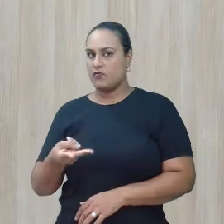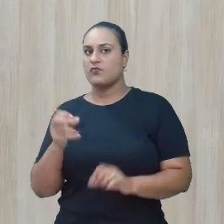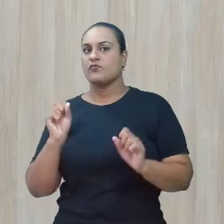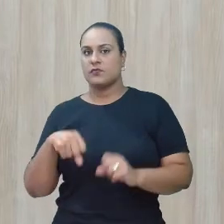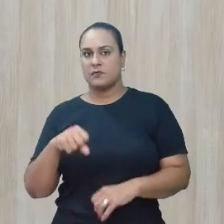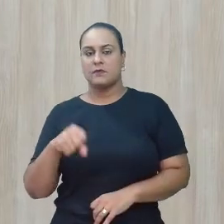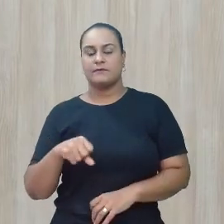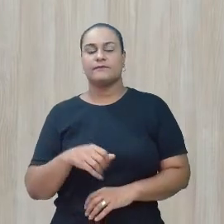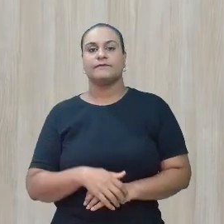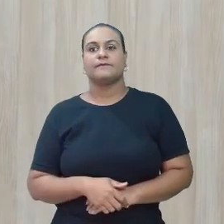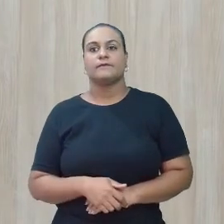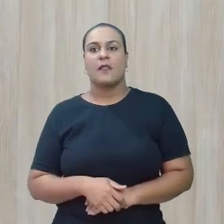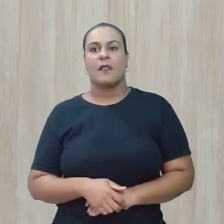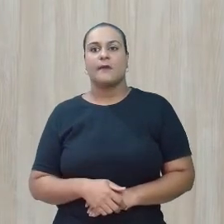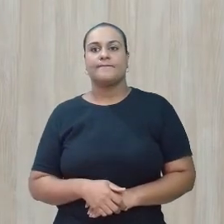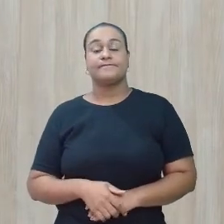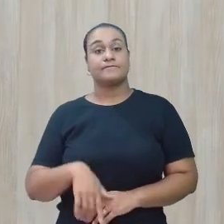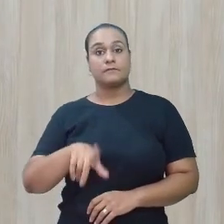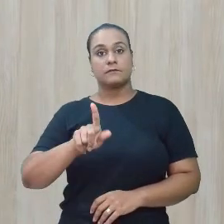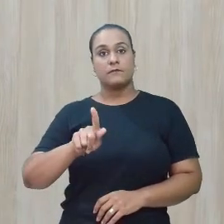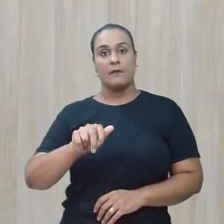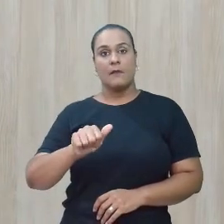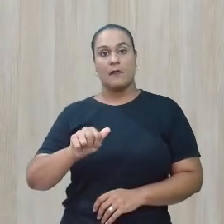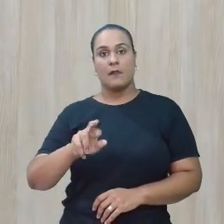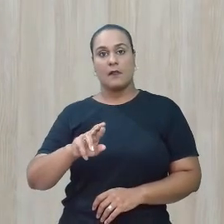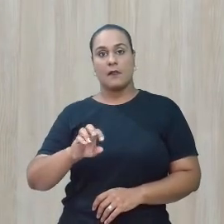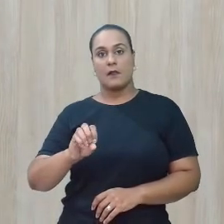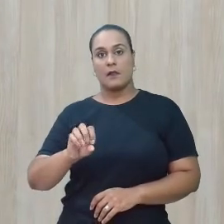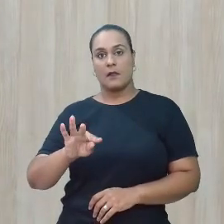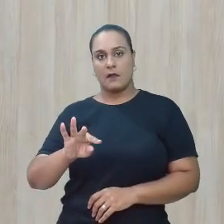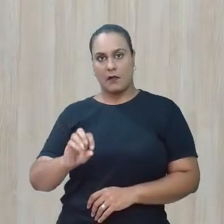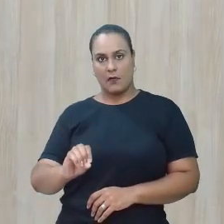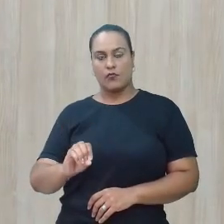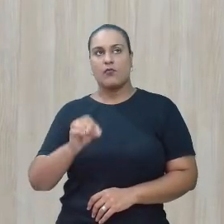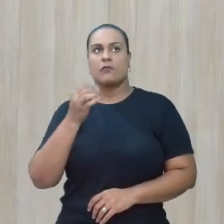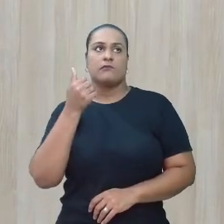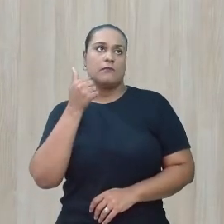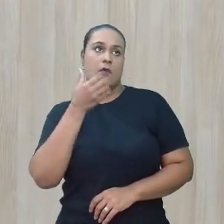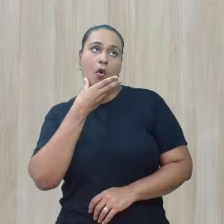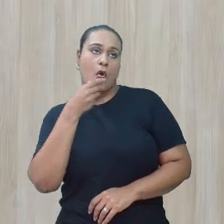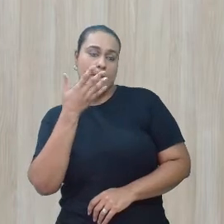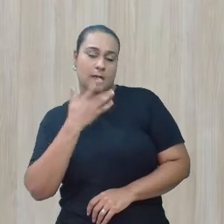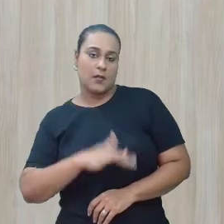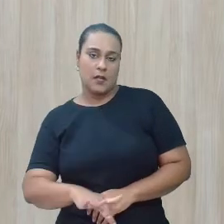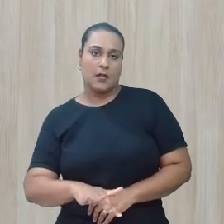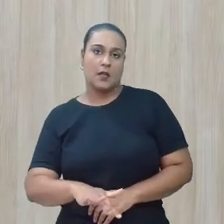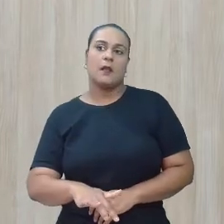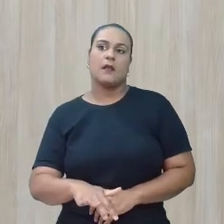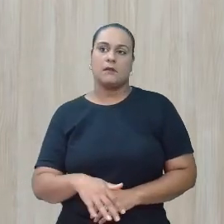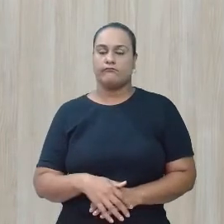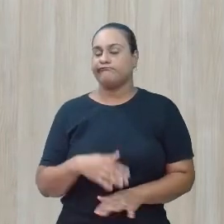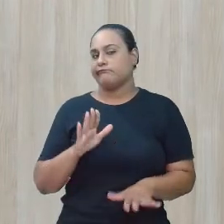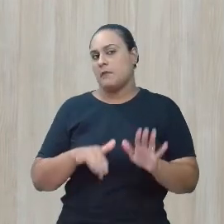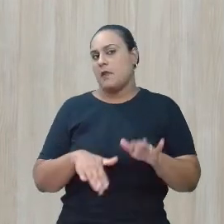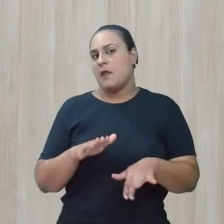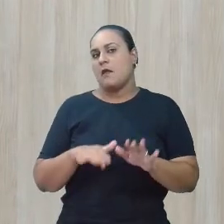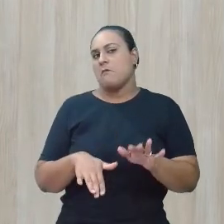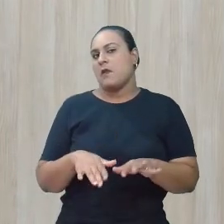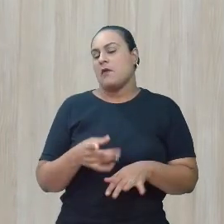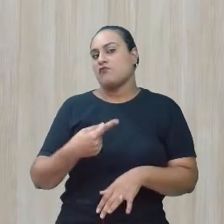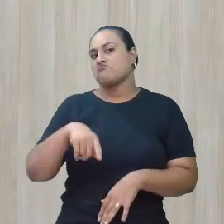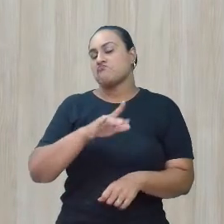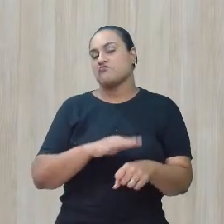de ratinho. E garoto? Garoto a gente sabe que é, né? Um menino, é um guri, é um boy, depende de como você